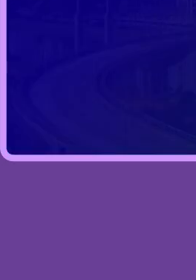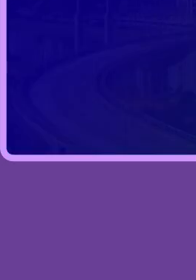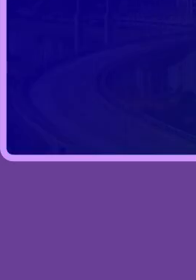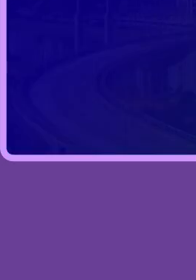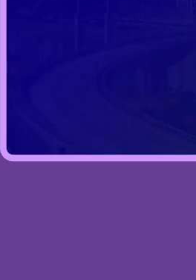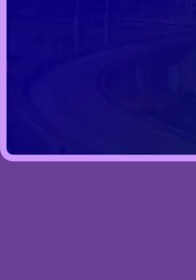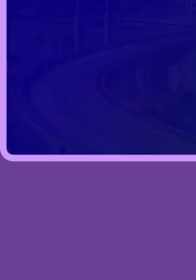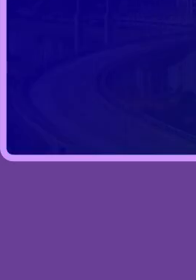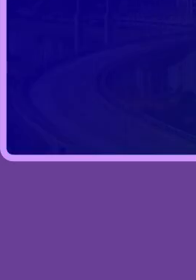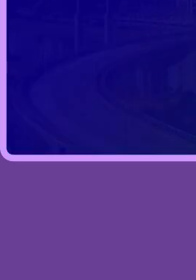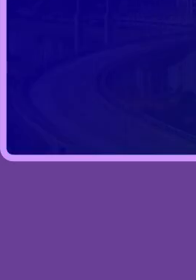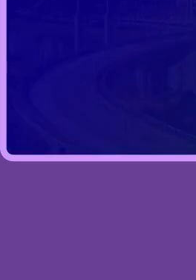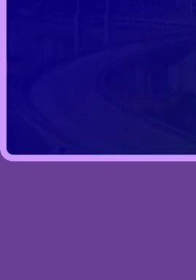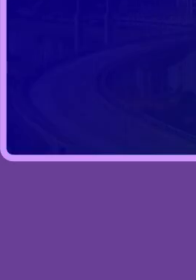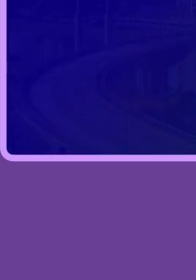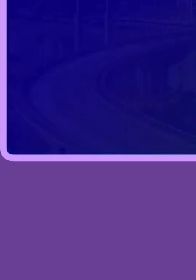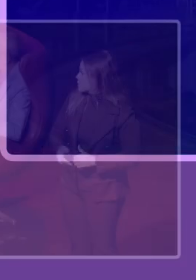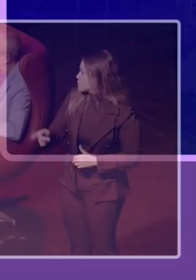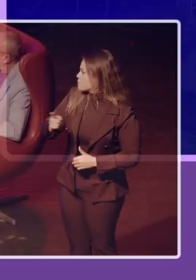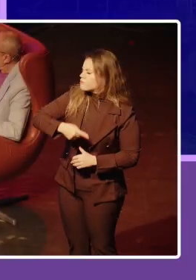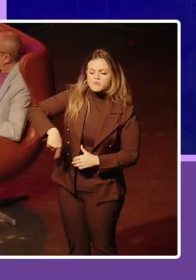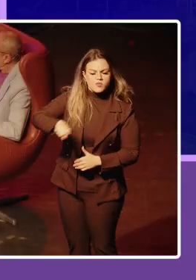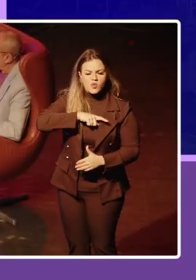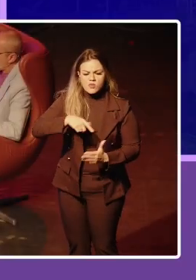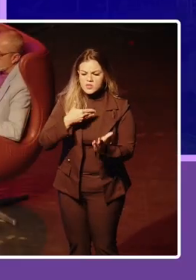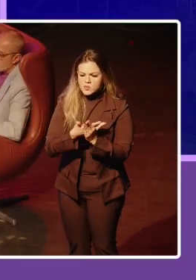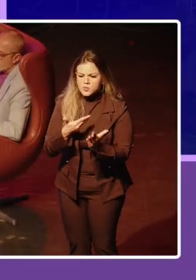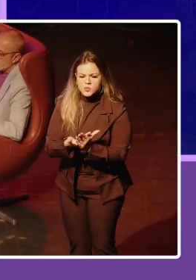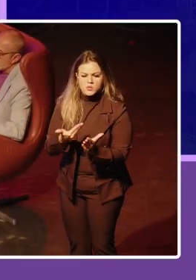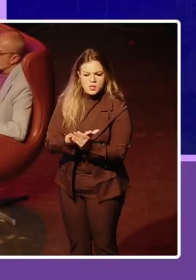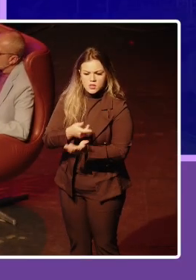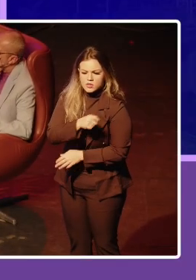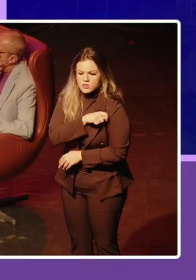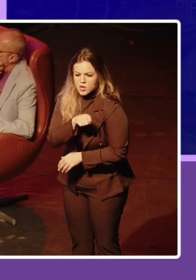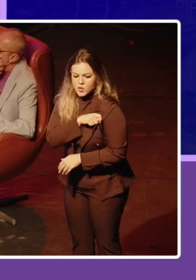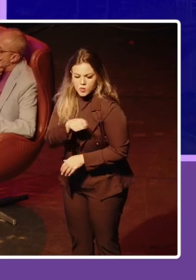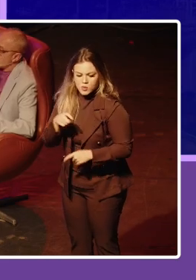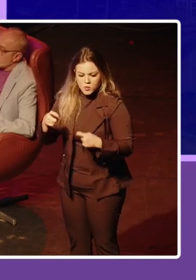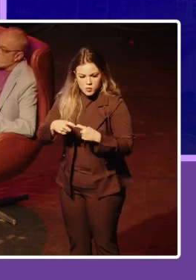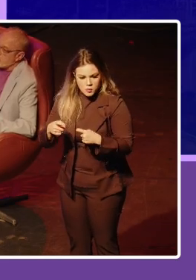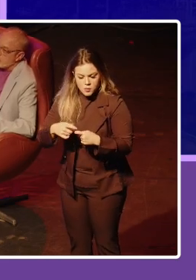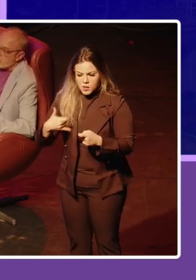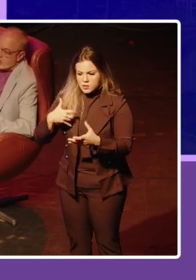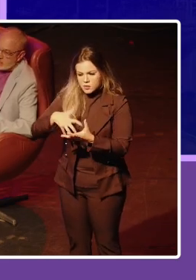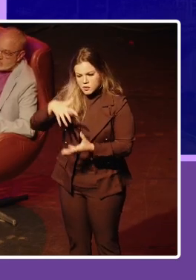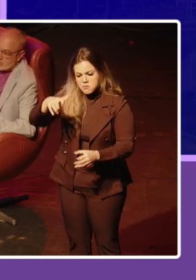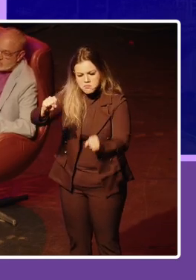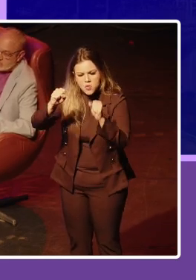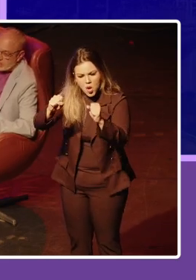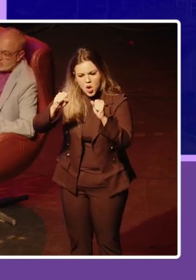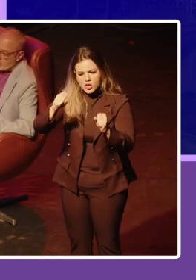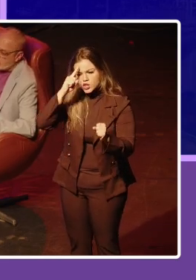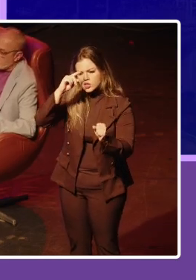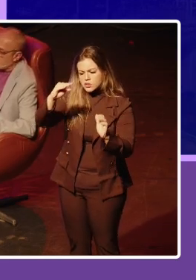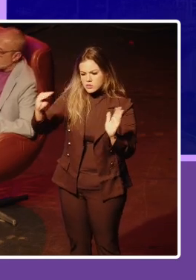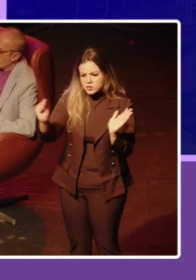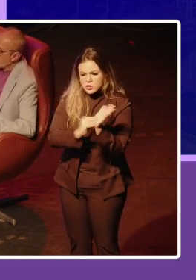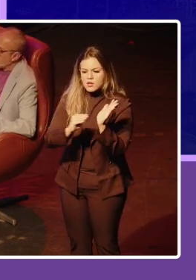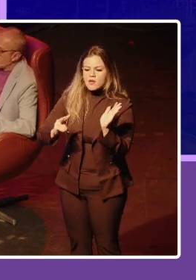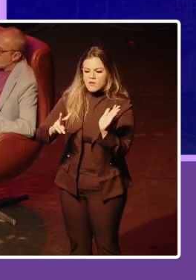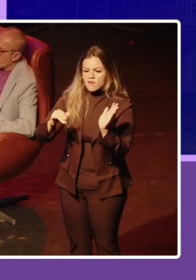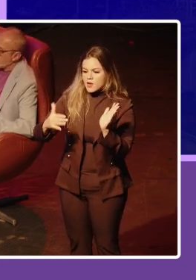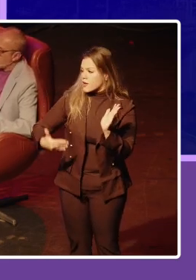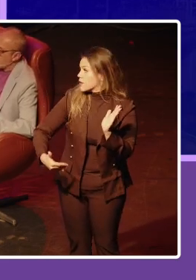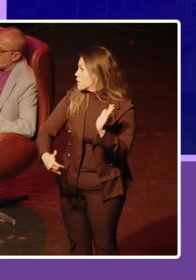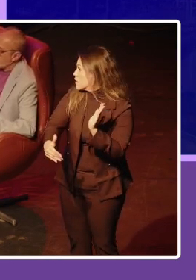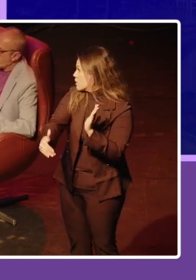os acadêmicos, gerontólogos, geriatras na plateia, por favor, coloquem no calendário de vocês, também estaremos fazendo o